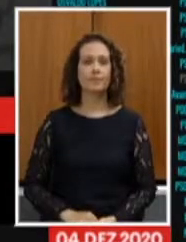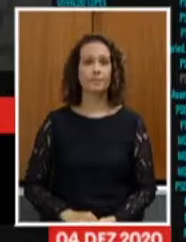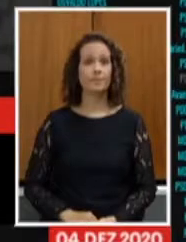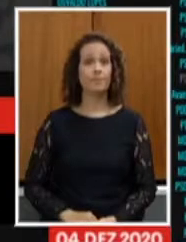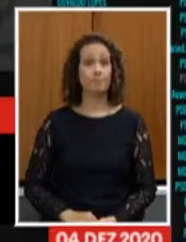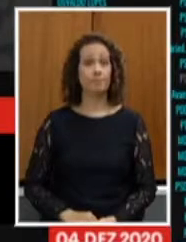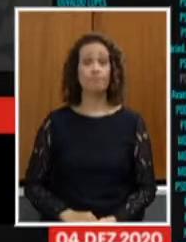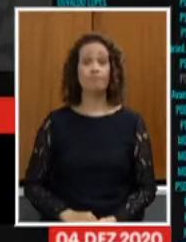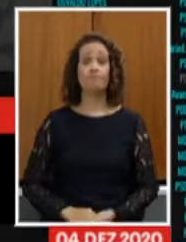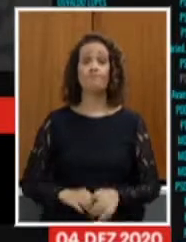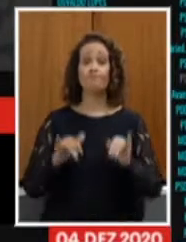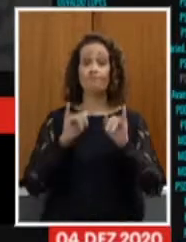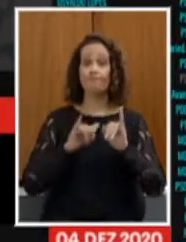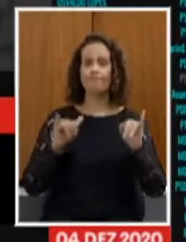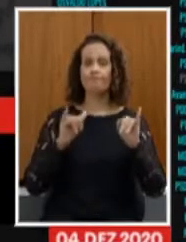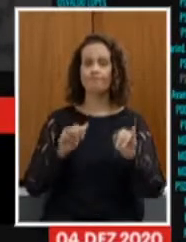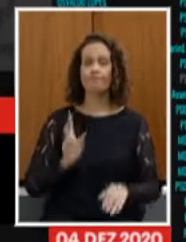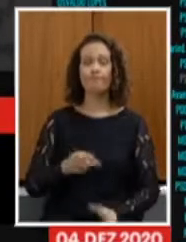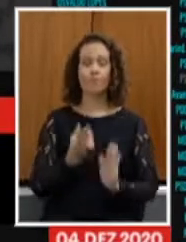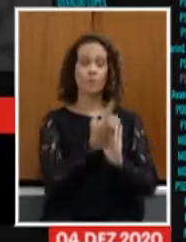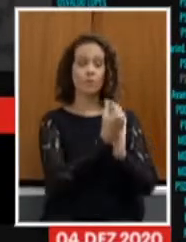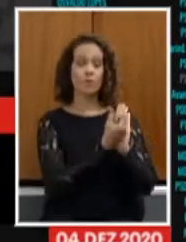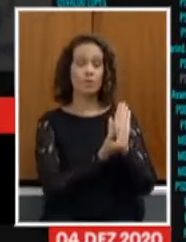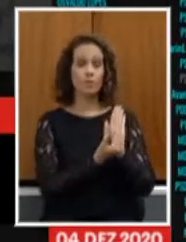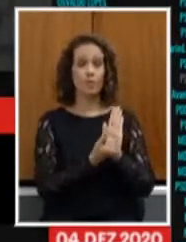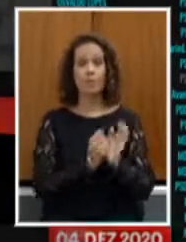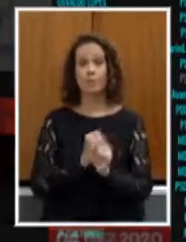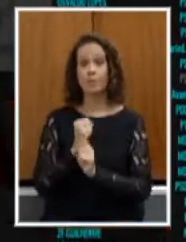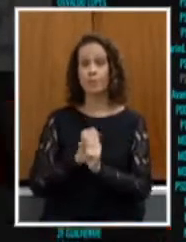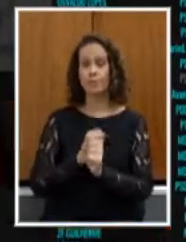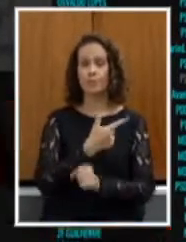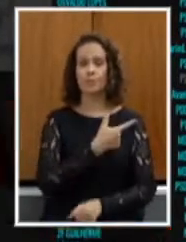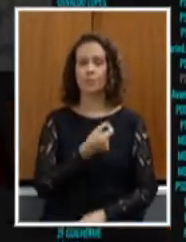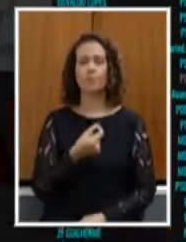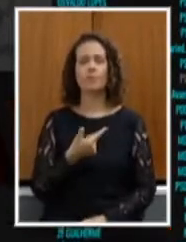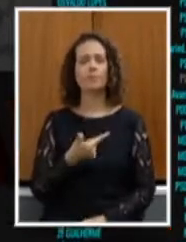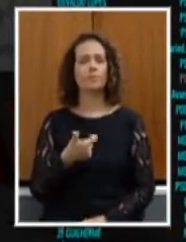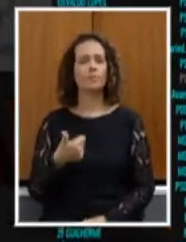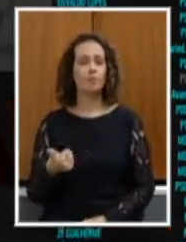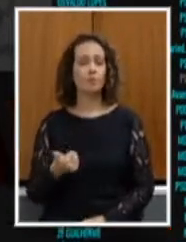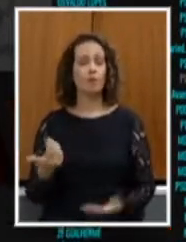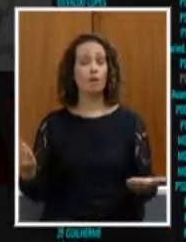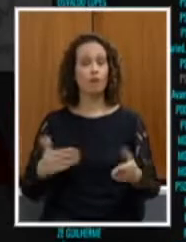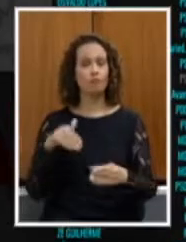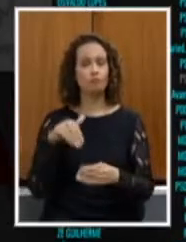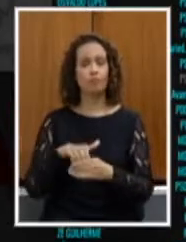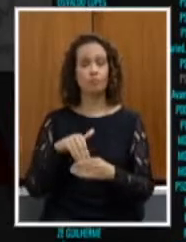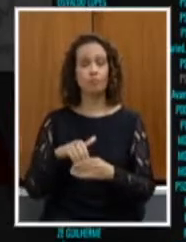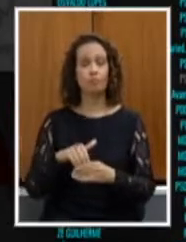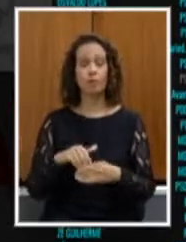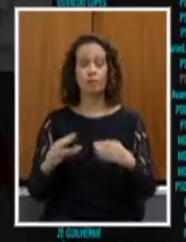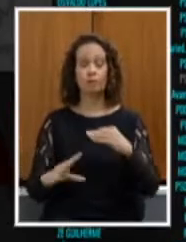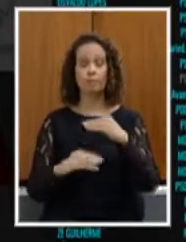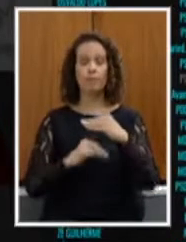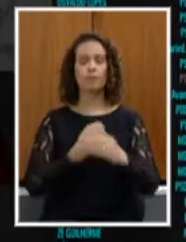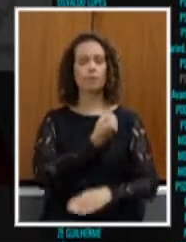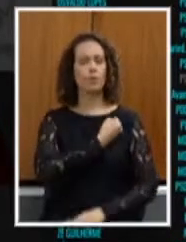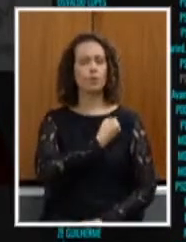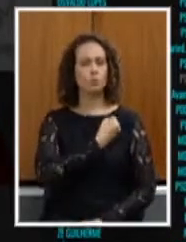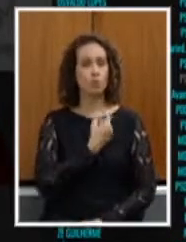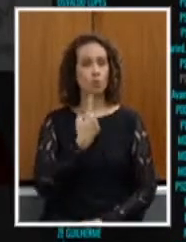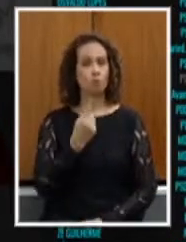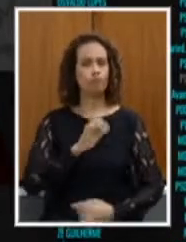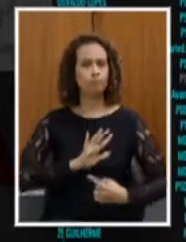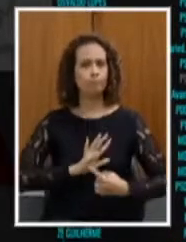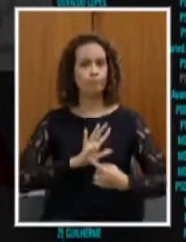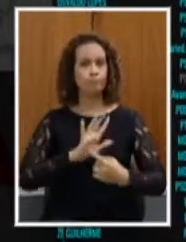Ainda sobre o orçamento do Estado para 2021, agora está sendo votada a emenda número 1. Essa emenda foi destacada, para que ela